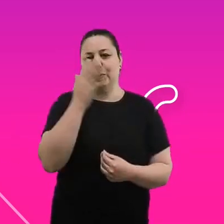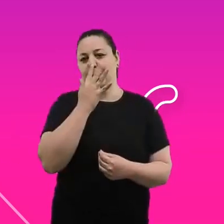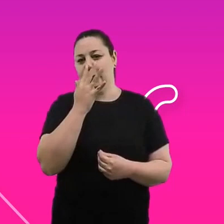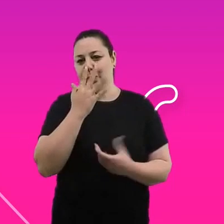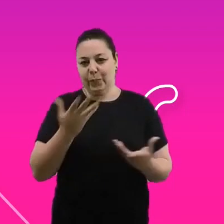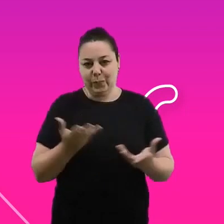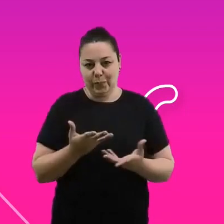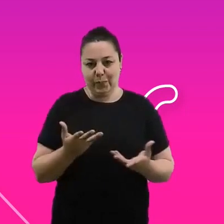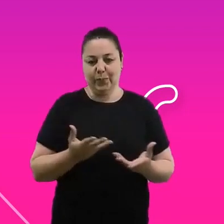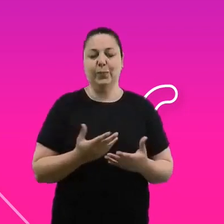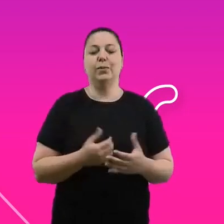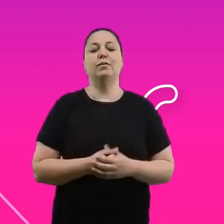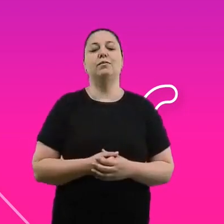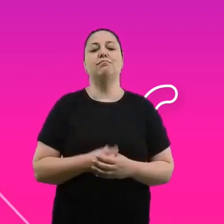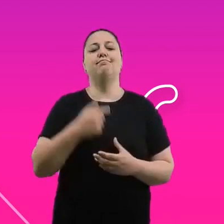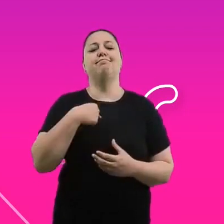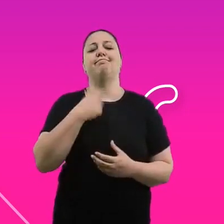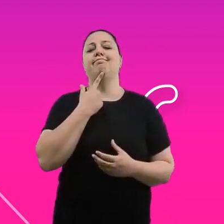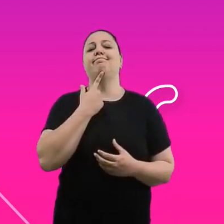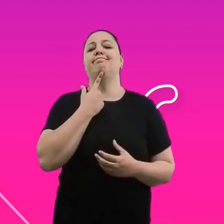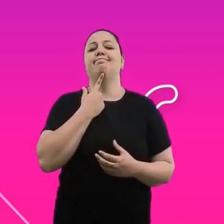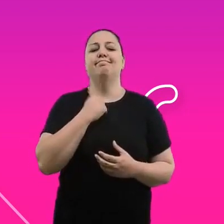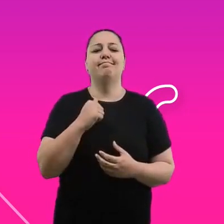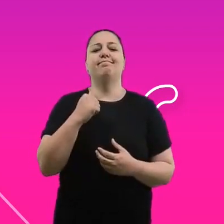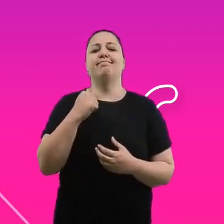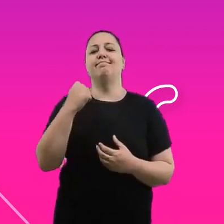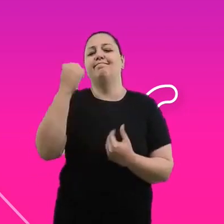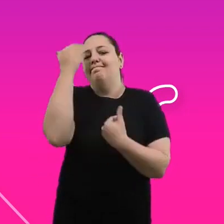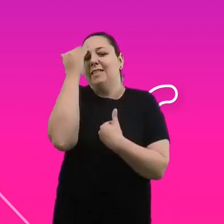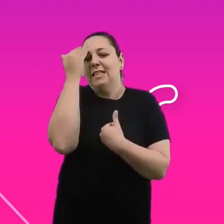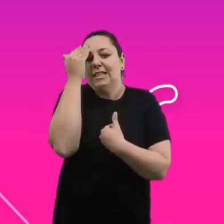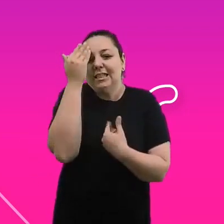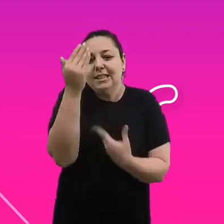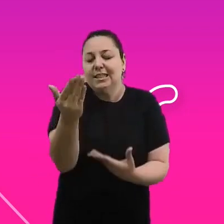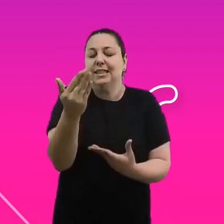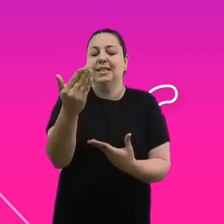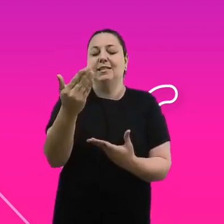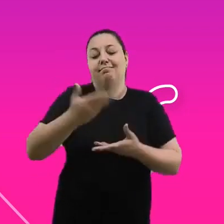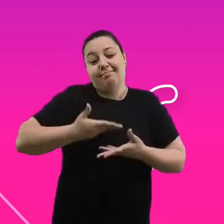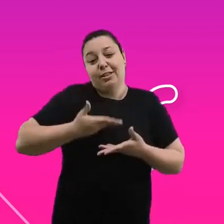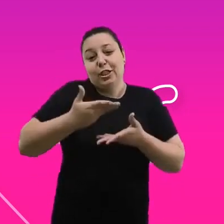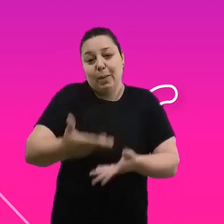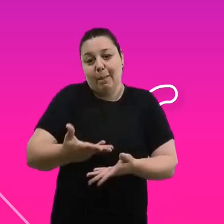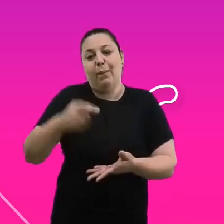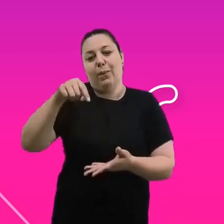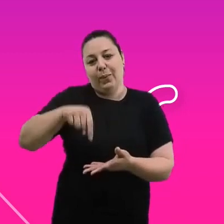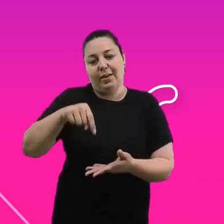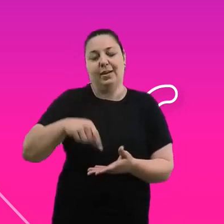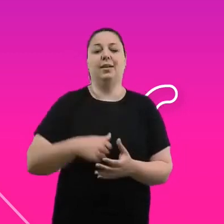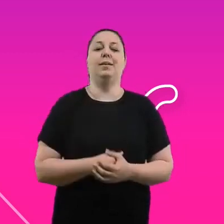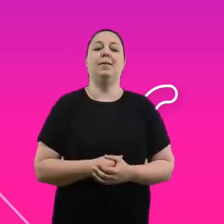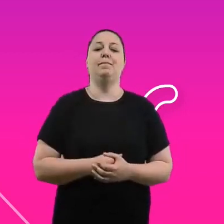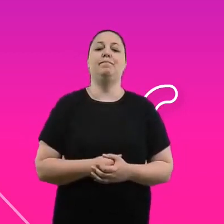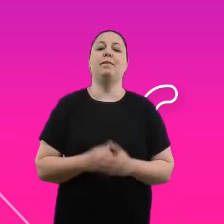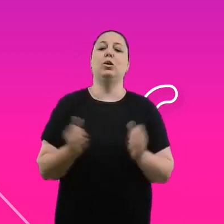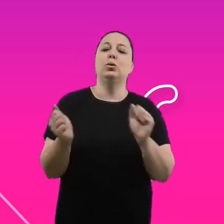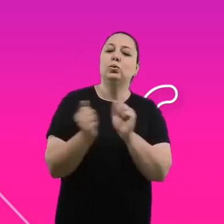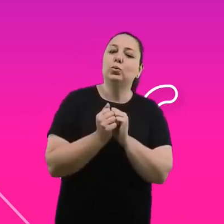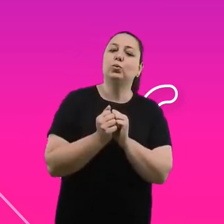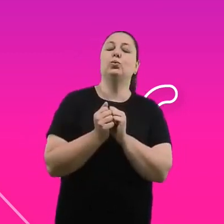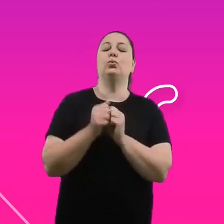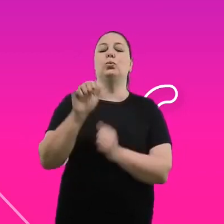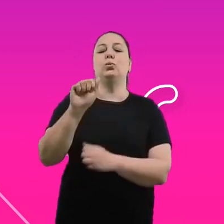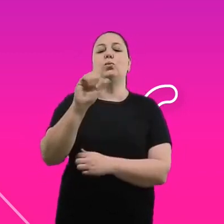o convite da Social Goods, né, para poder compartilhar o programa Acelera, né, que basicamente a gente utiliza